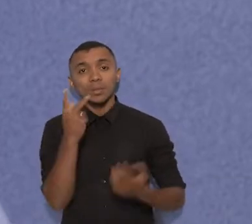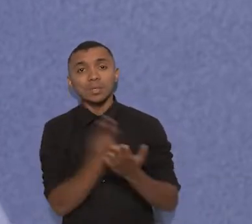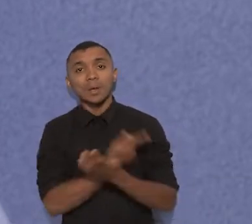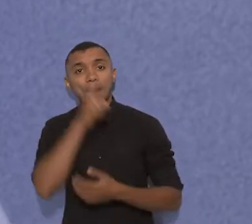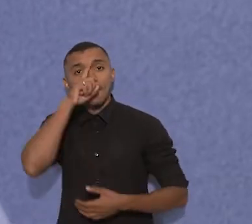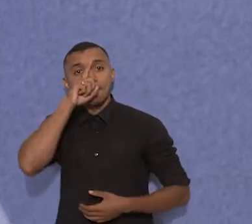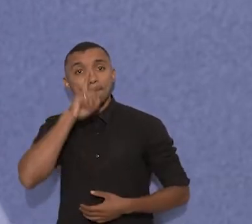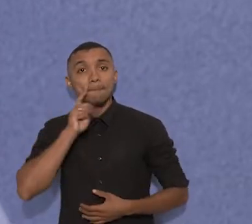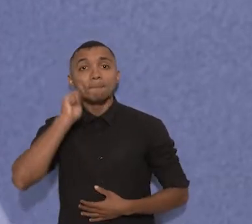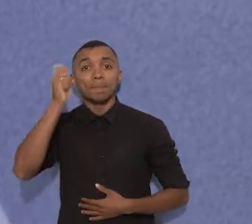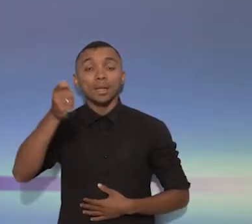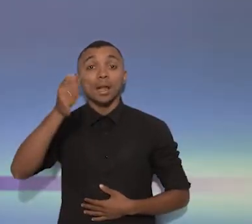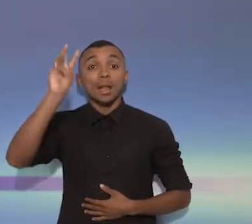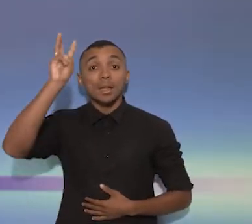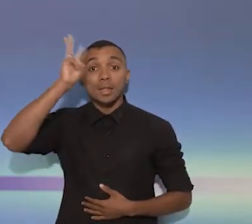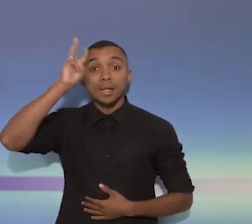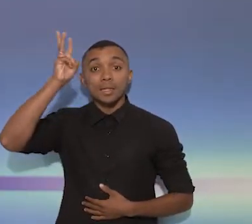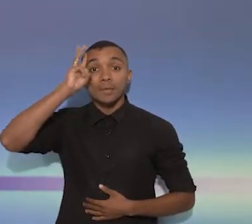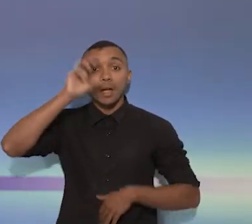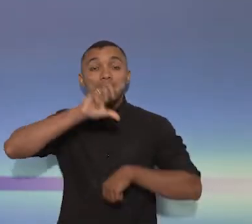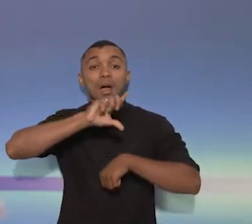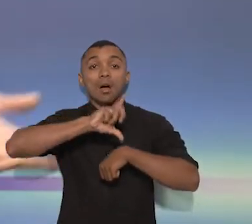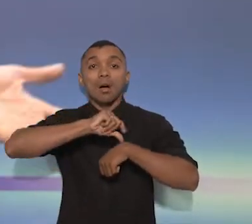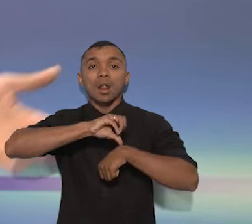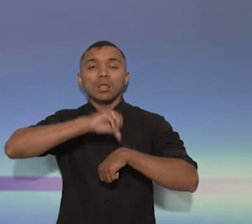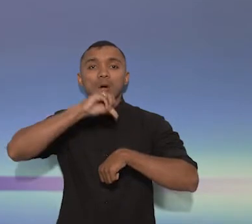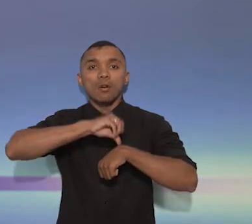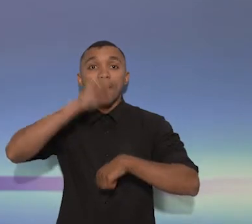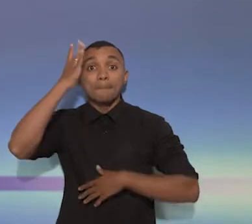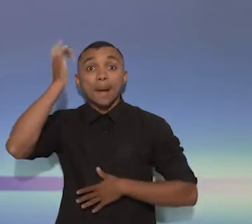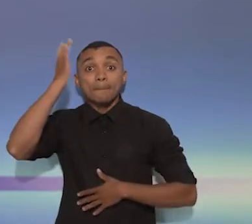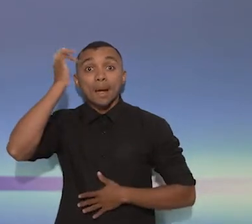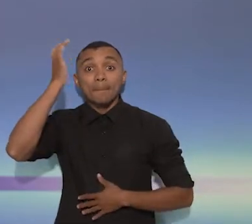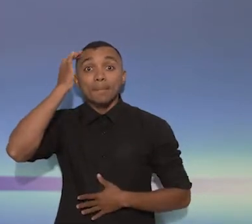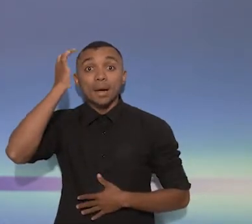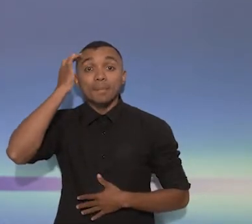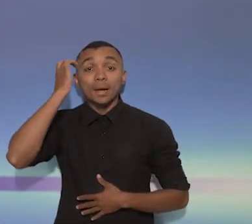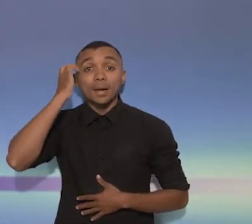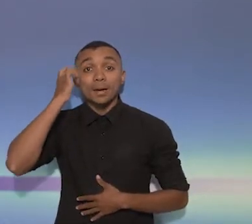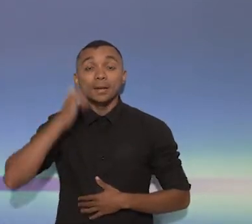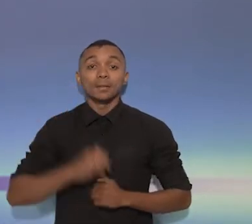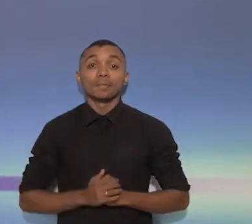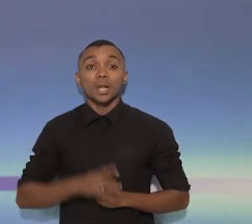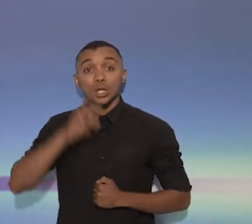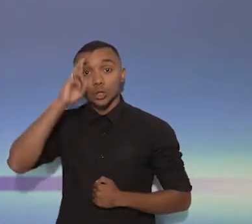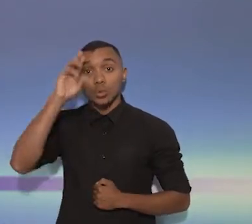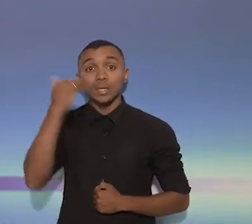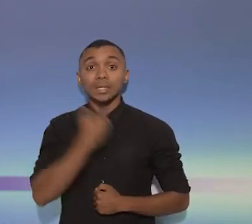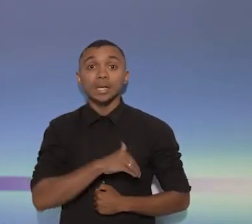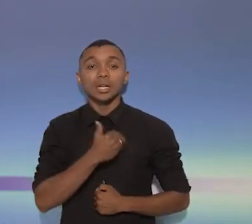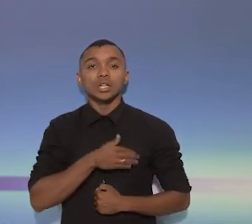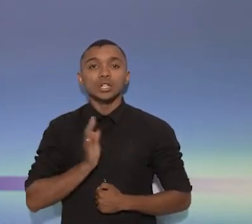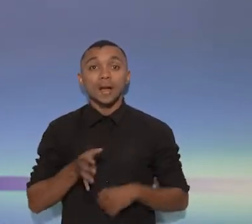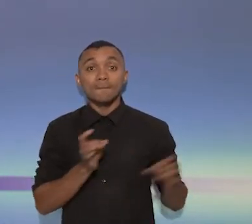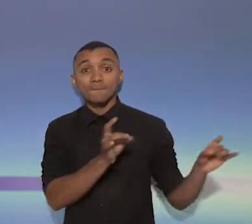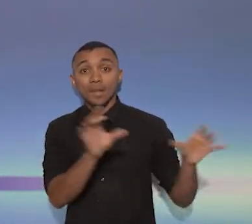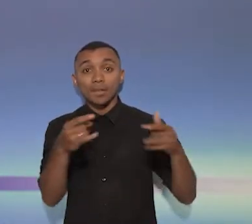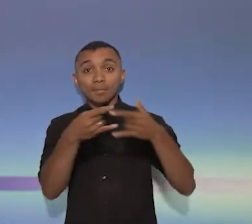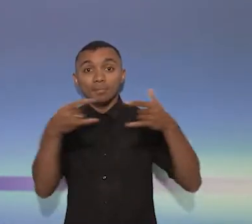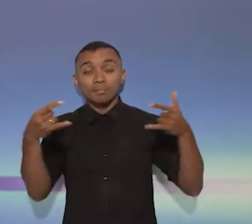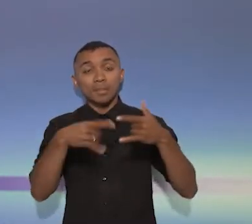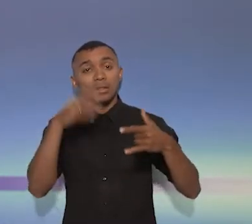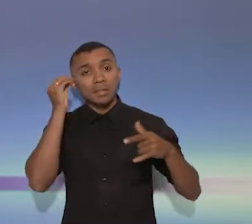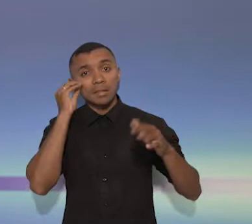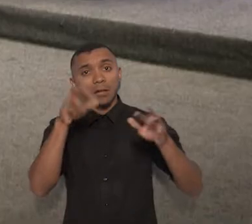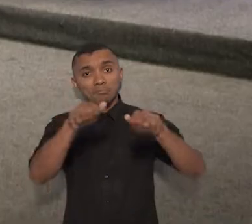Jogo da terça-feira, amanhã. Às 9h30 no Castelão, amanhã, né? Agora, inclusive, a diretoria do Ceará baixou o ingresso para ver se a torcida